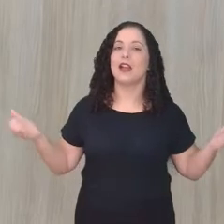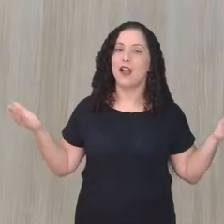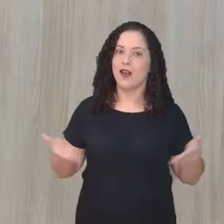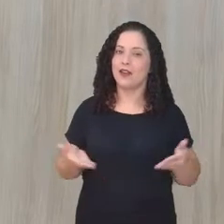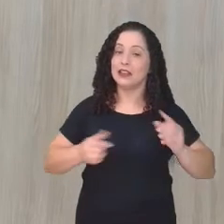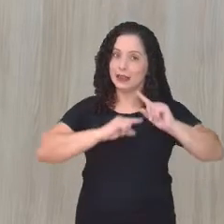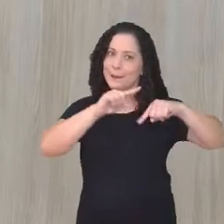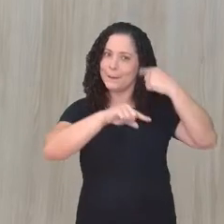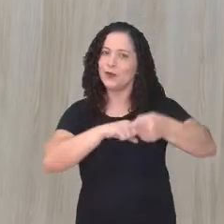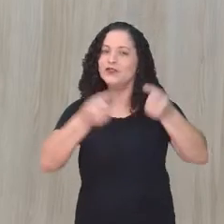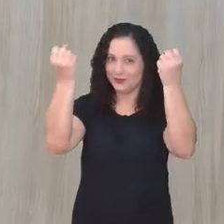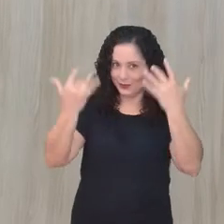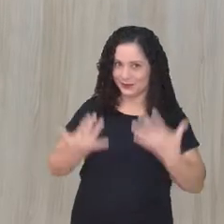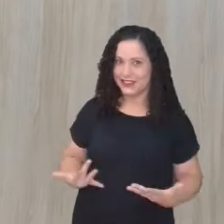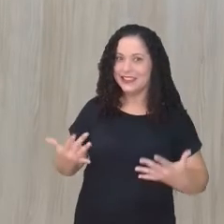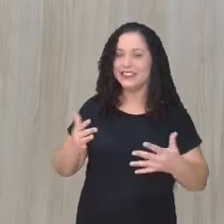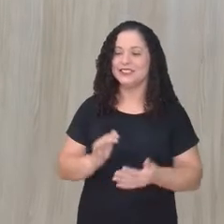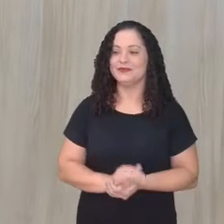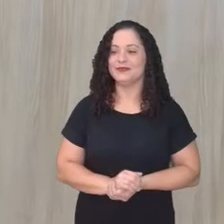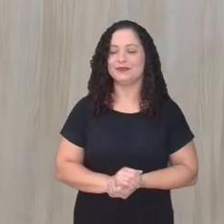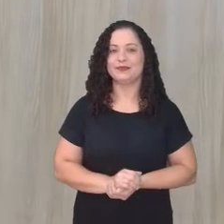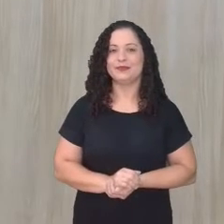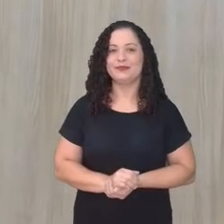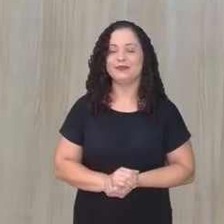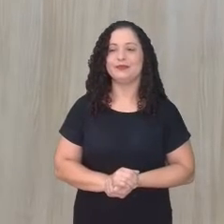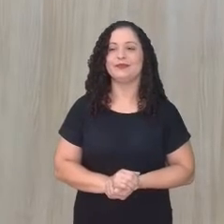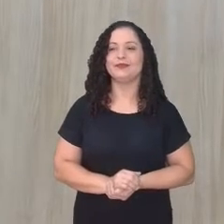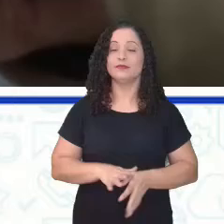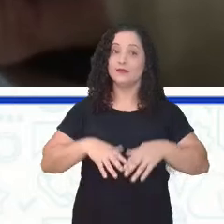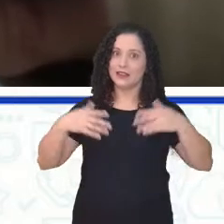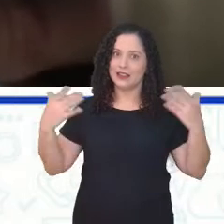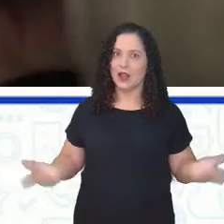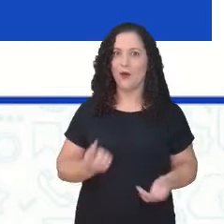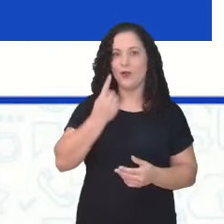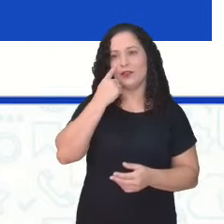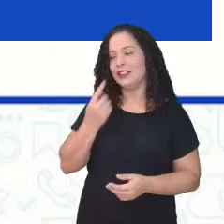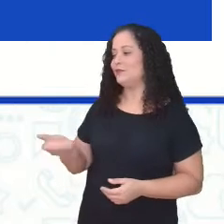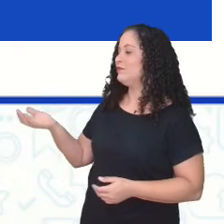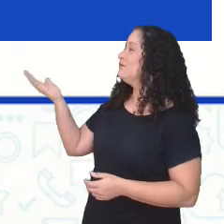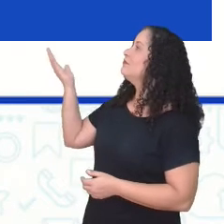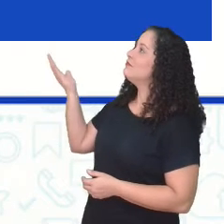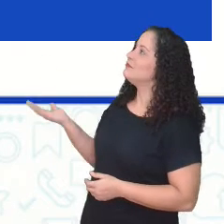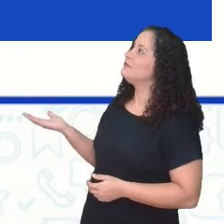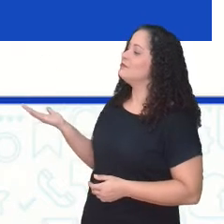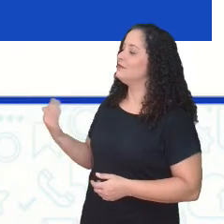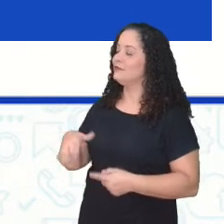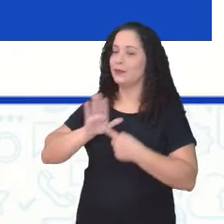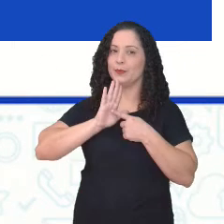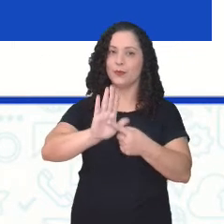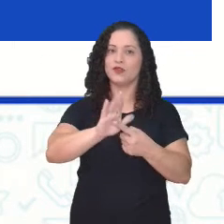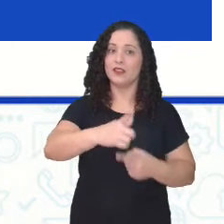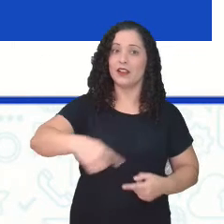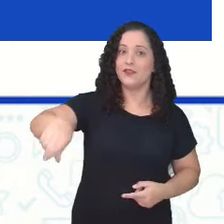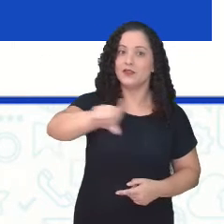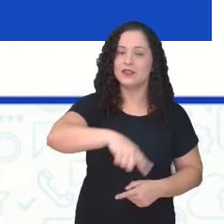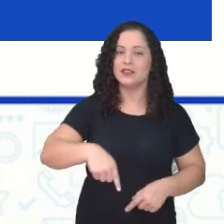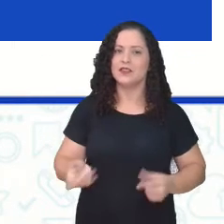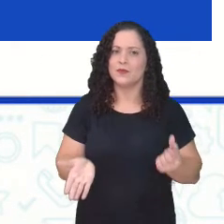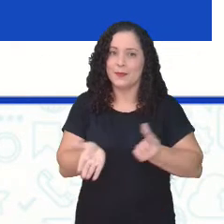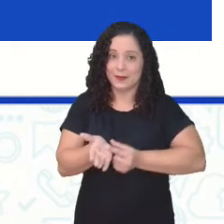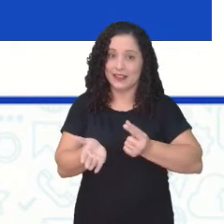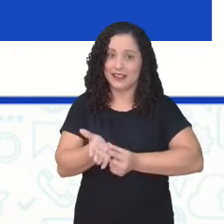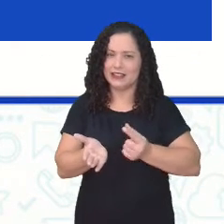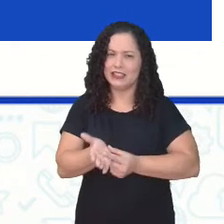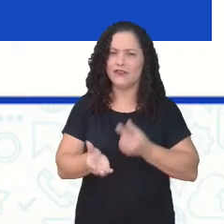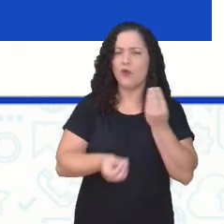ela daqui a pouco, ok? Então, pessoal, já falei com vocês sobre o aplicativo,